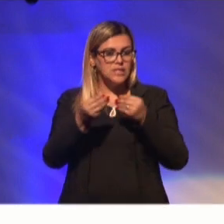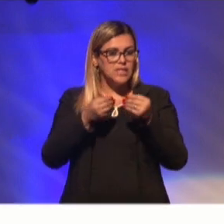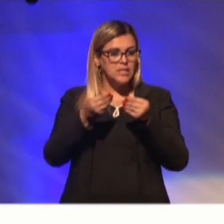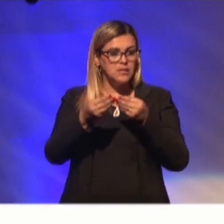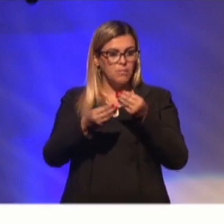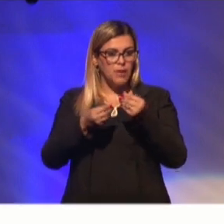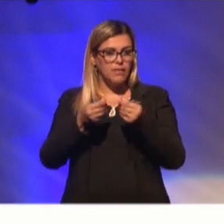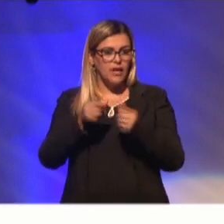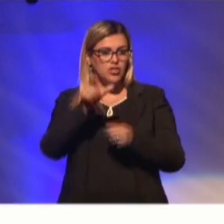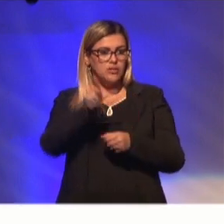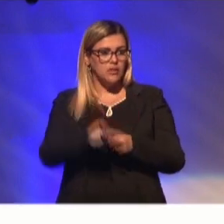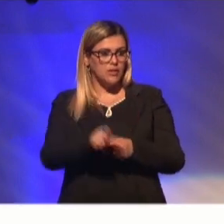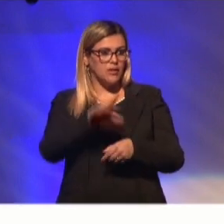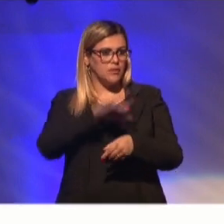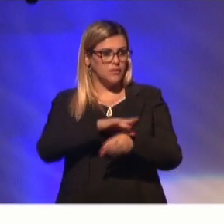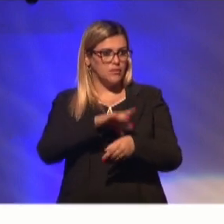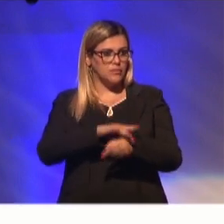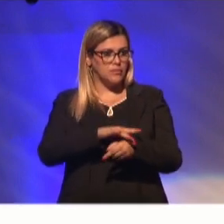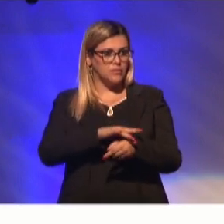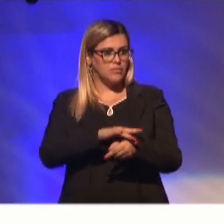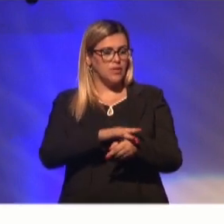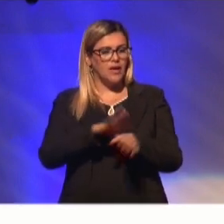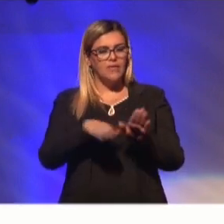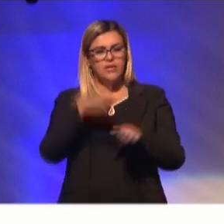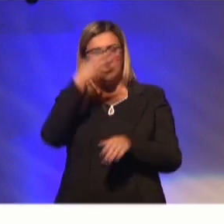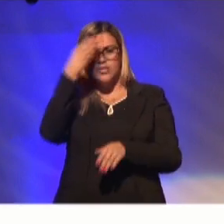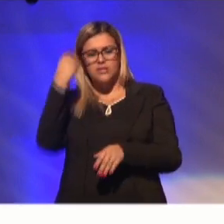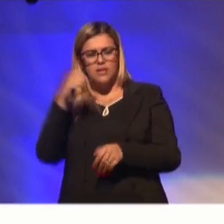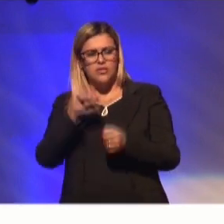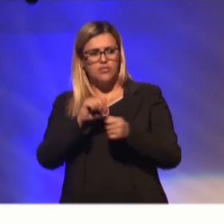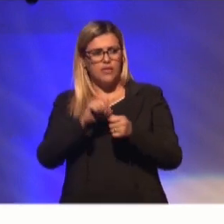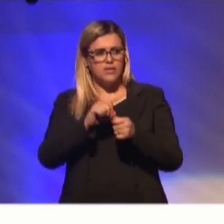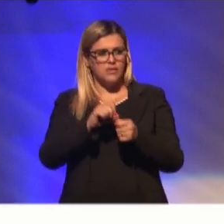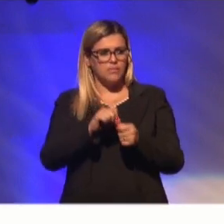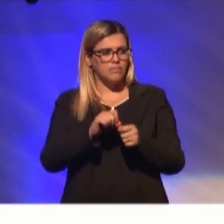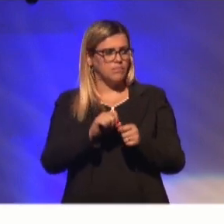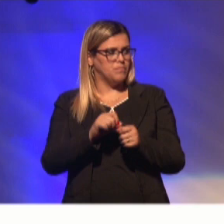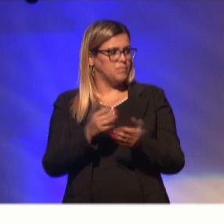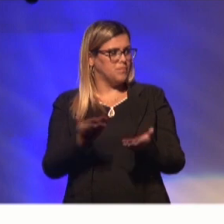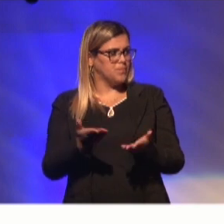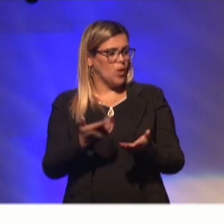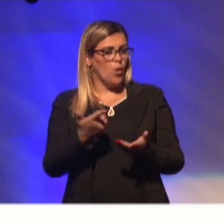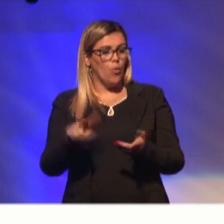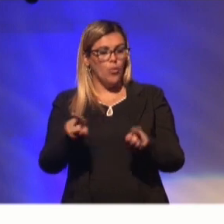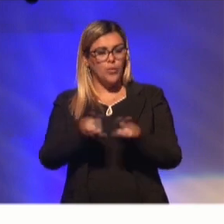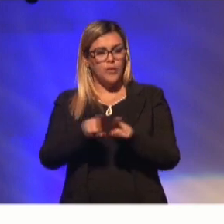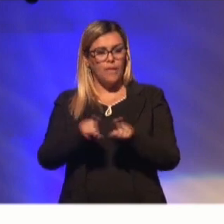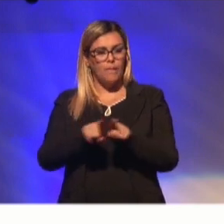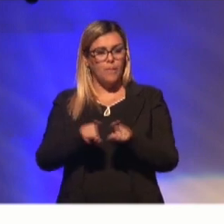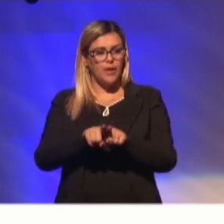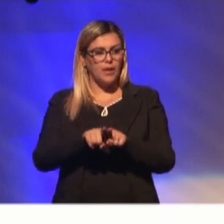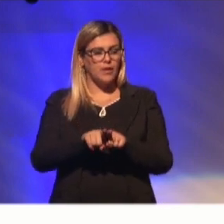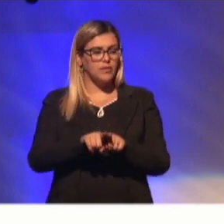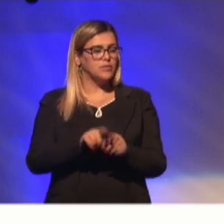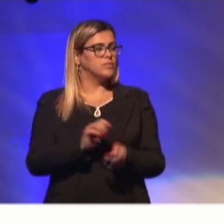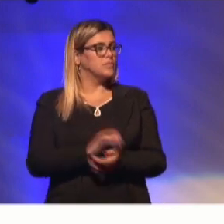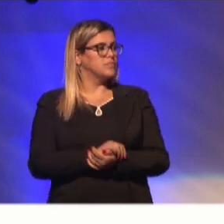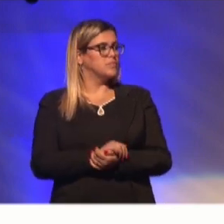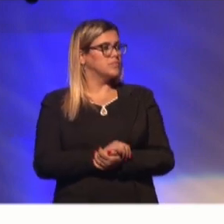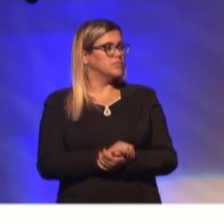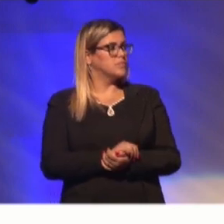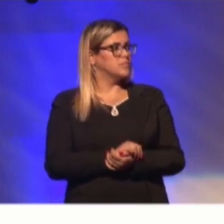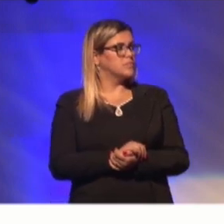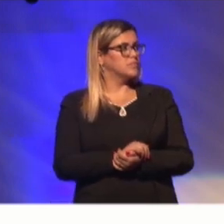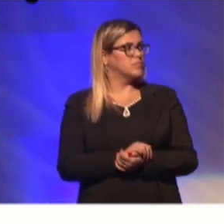muitas vezes a gente às vezes esquece um pouquinho de fazer essa parte. Outro ponto que eu quero entrar é deixar uma mensagem da